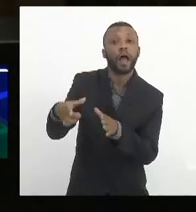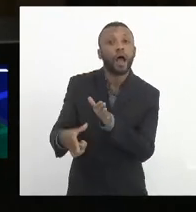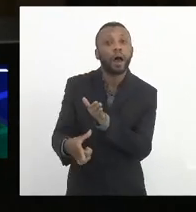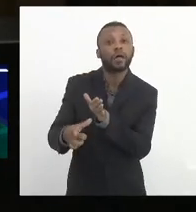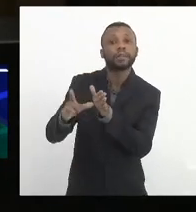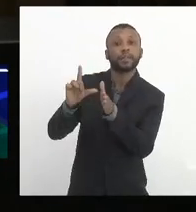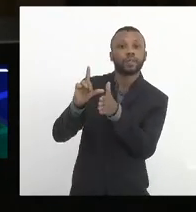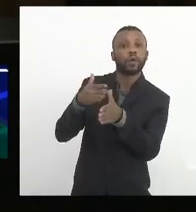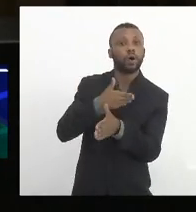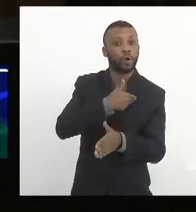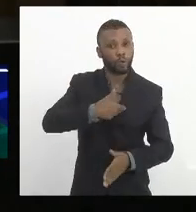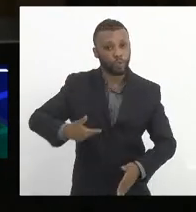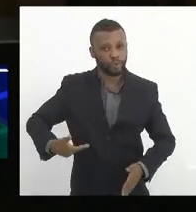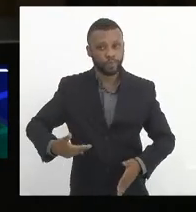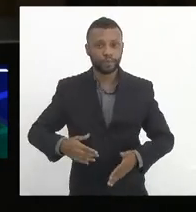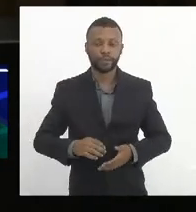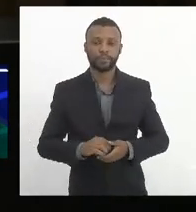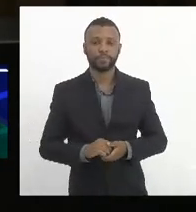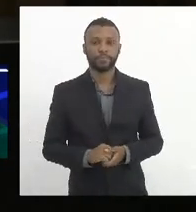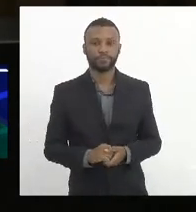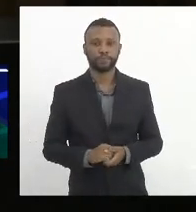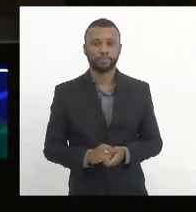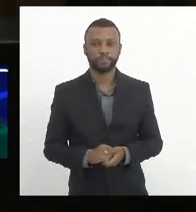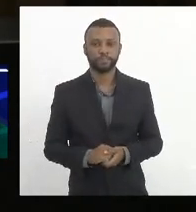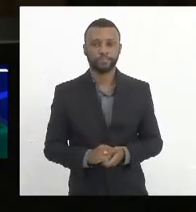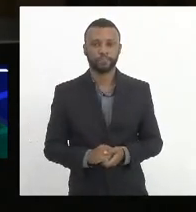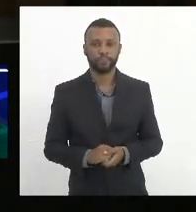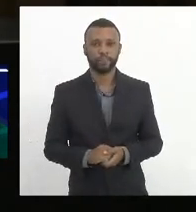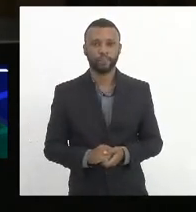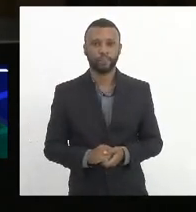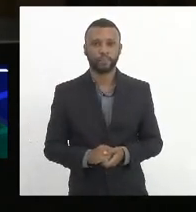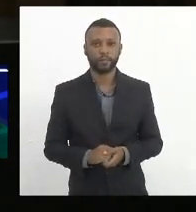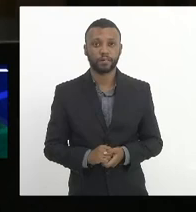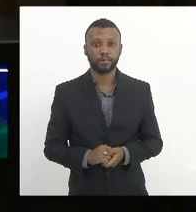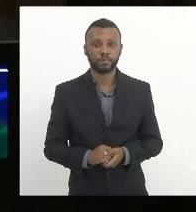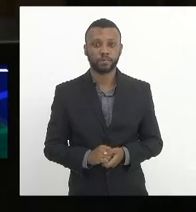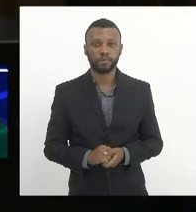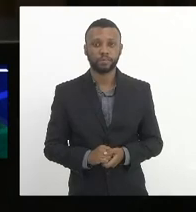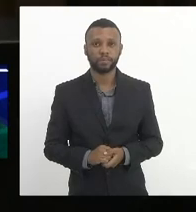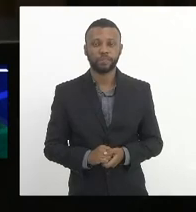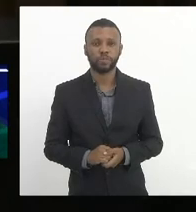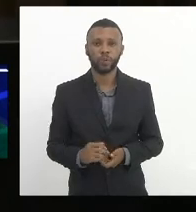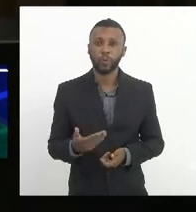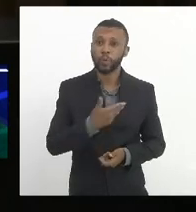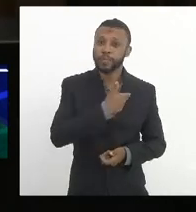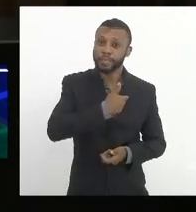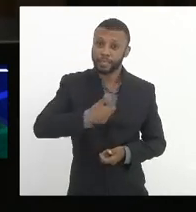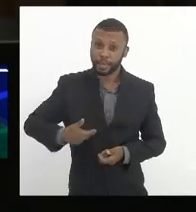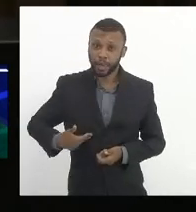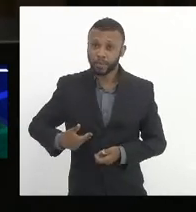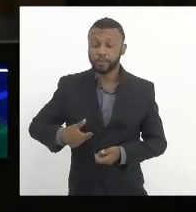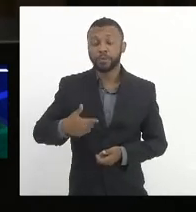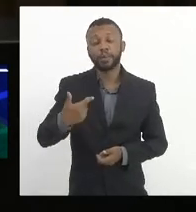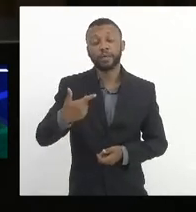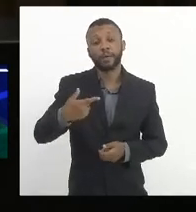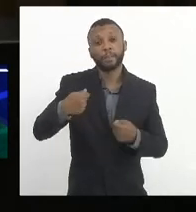anterior ao estado e o estado deve ser uma replicação